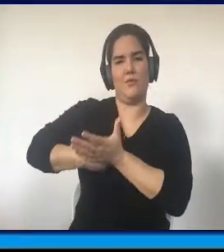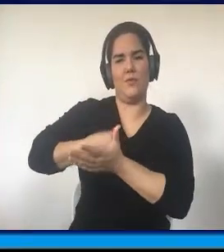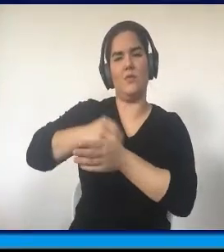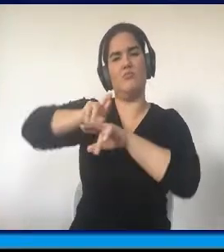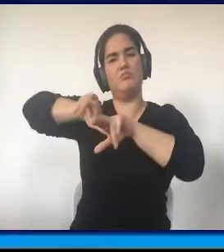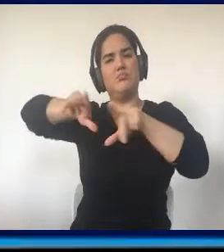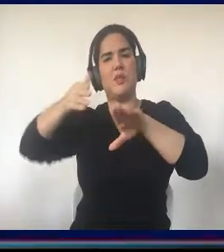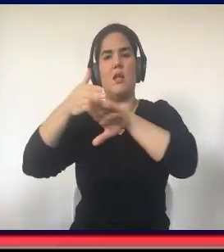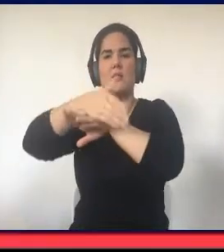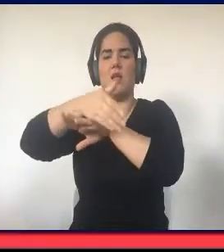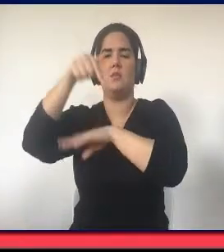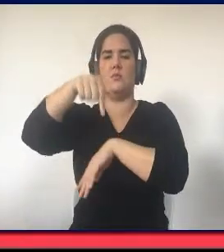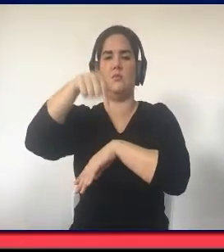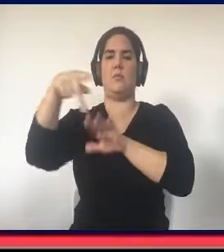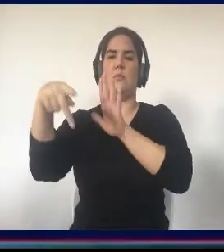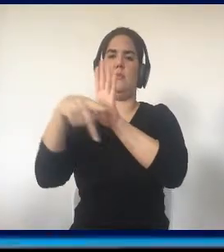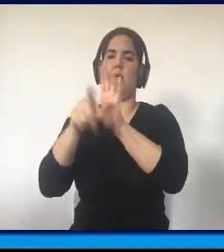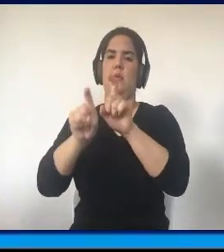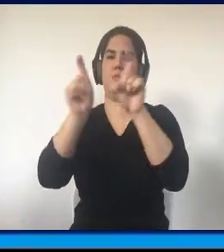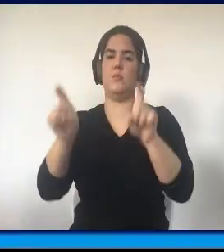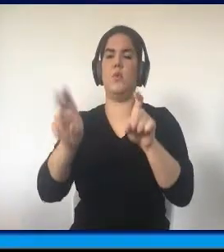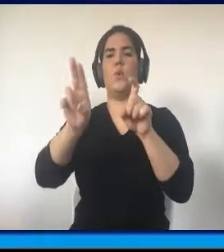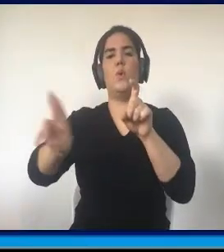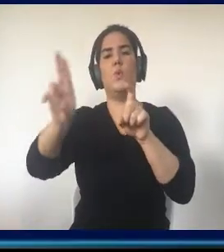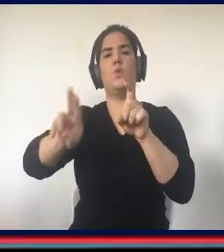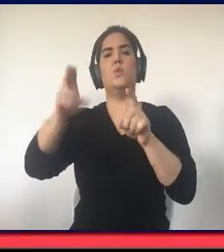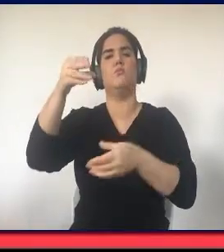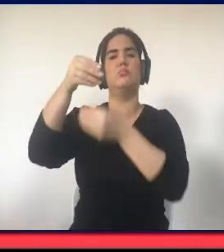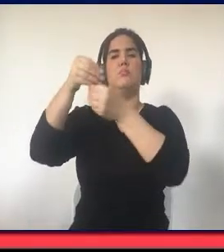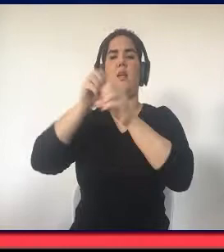para incrementar a recreação e a educação no Brasil.